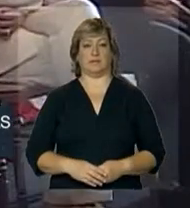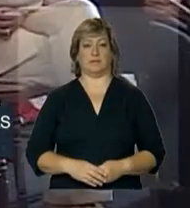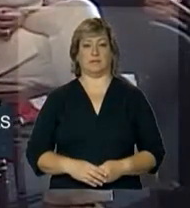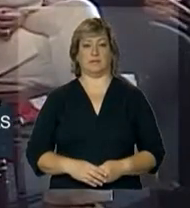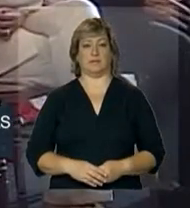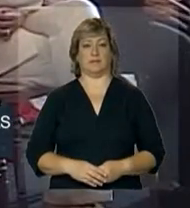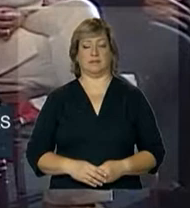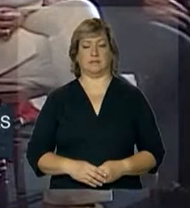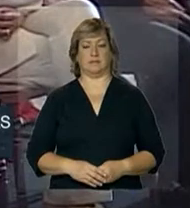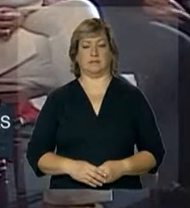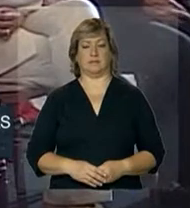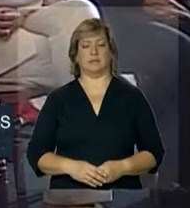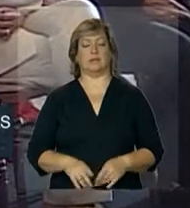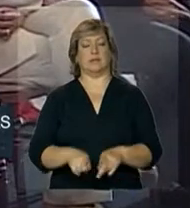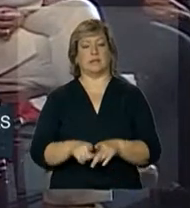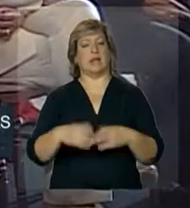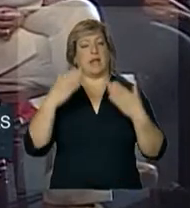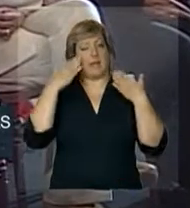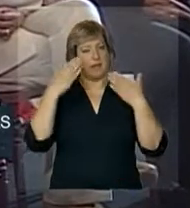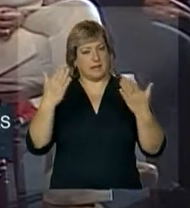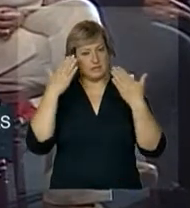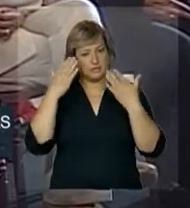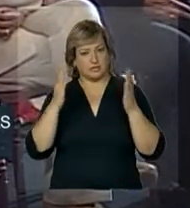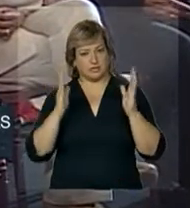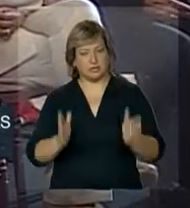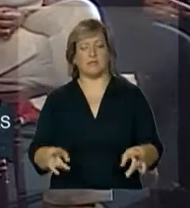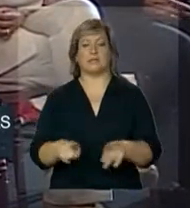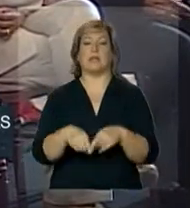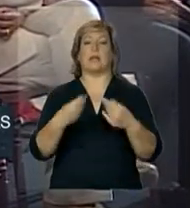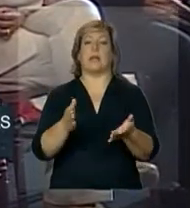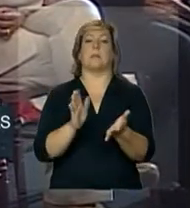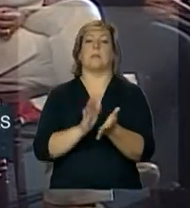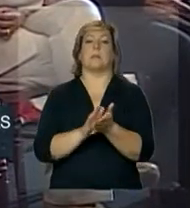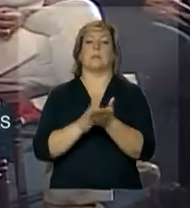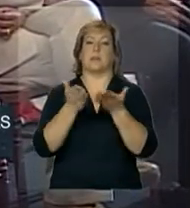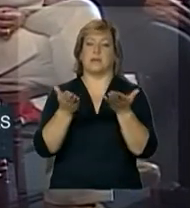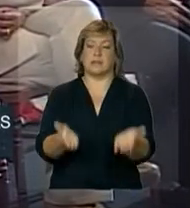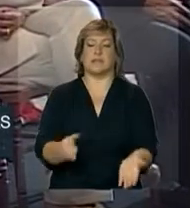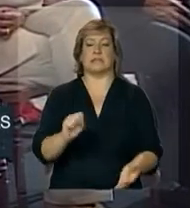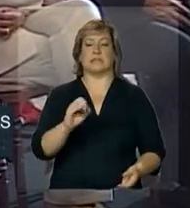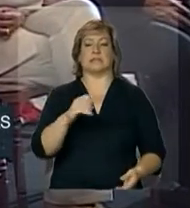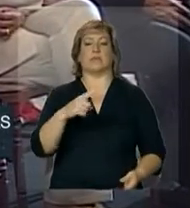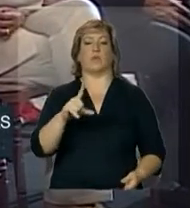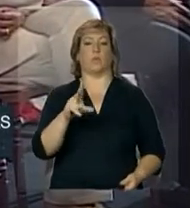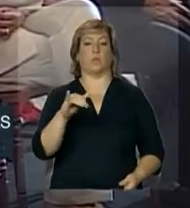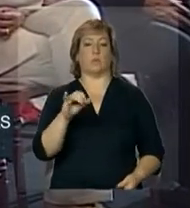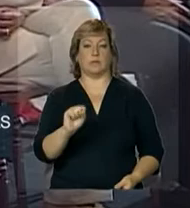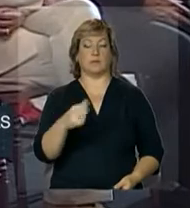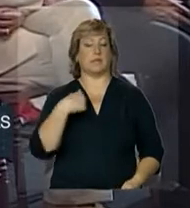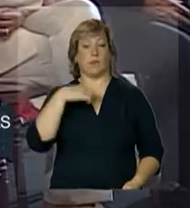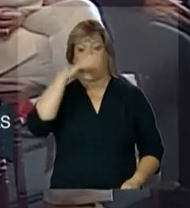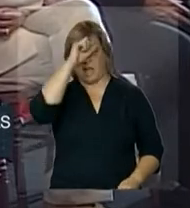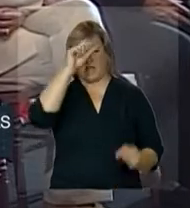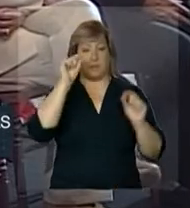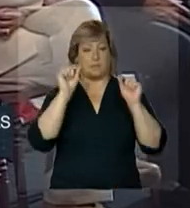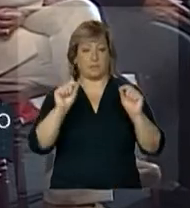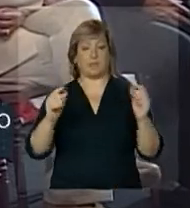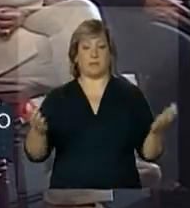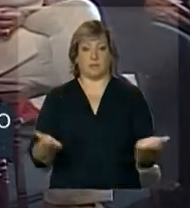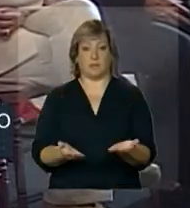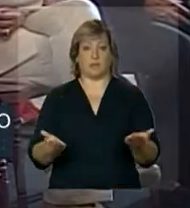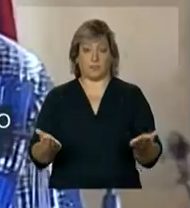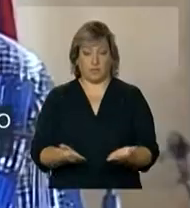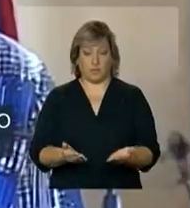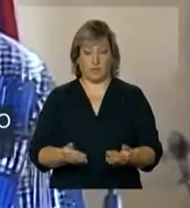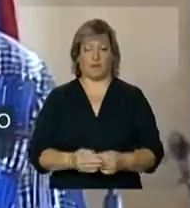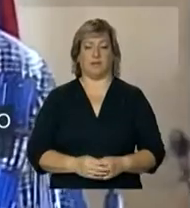para além dos meus agradecimentos, parabenizando São Luís. E eu aprendi agora, vejam